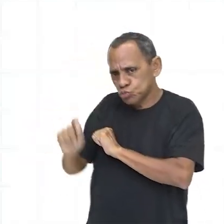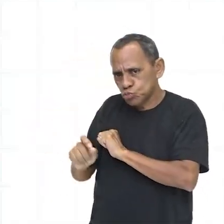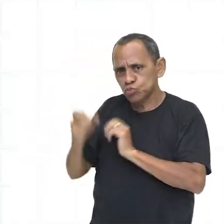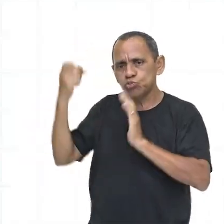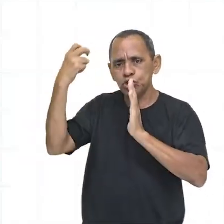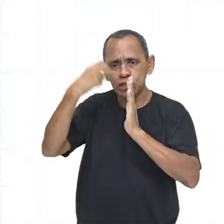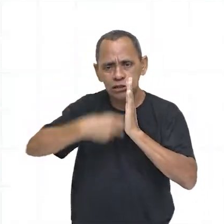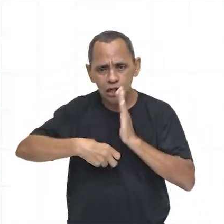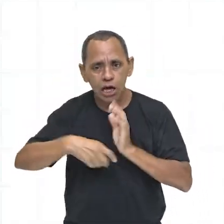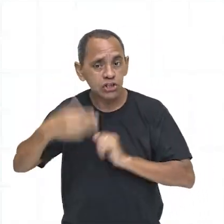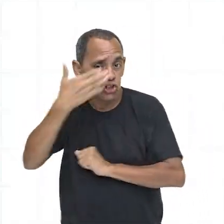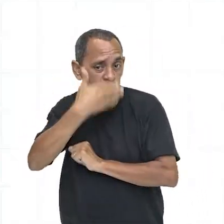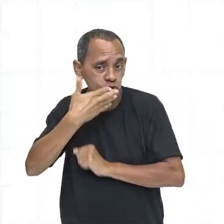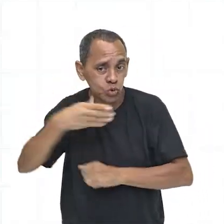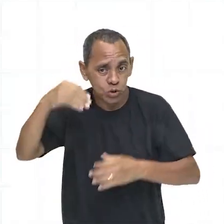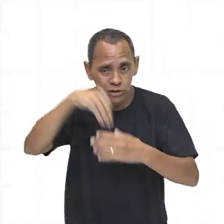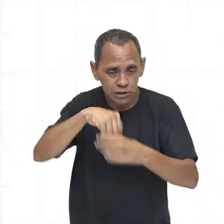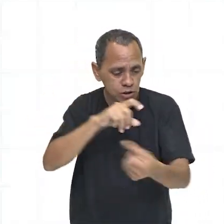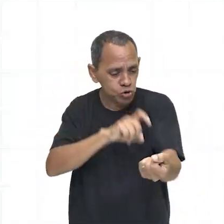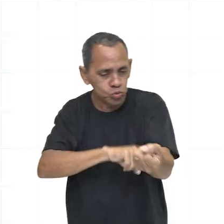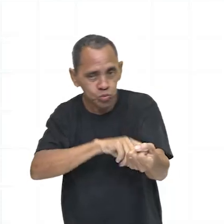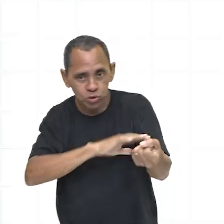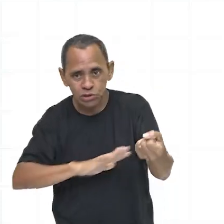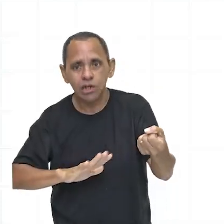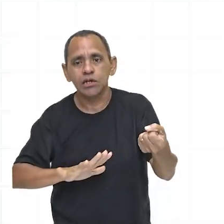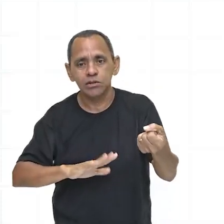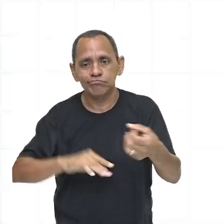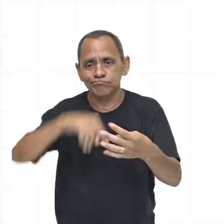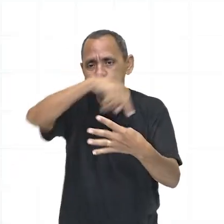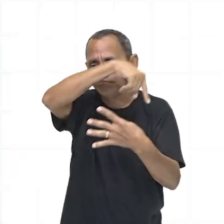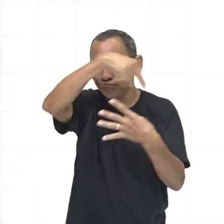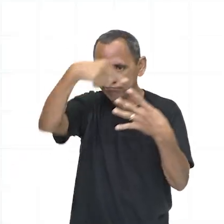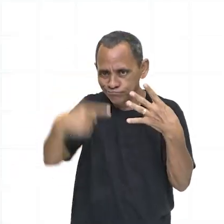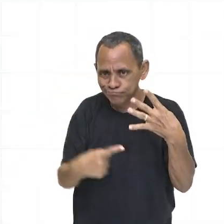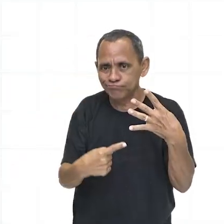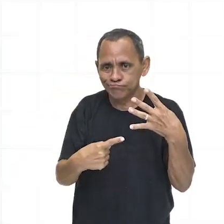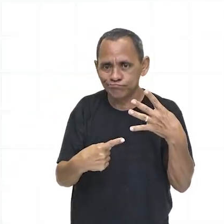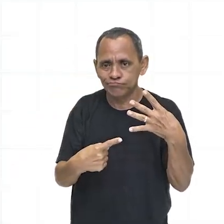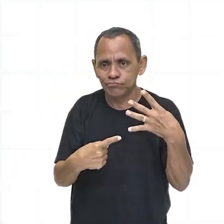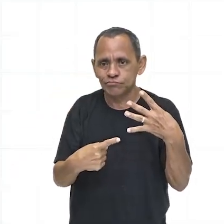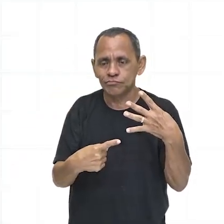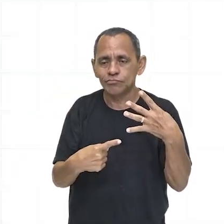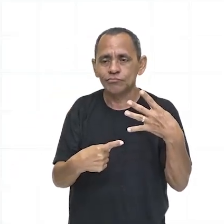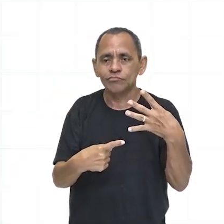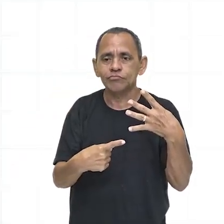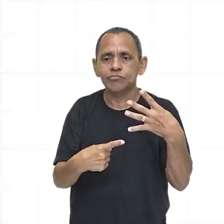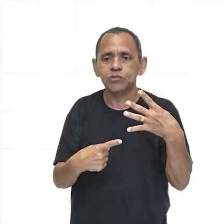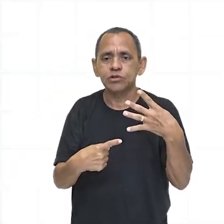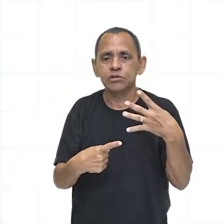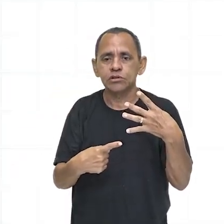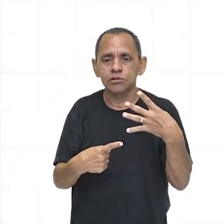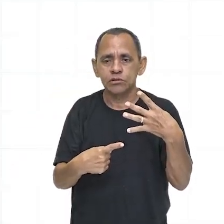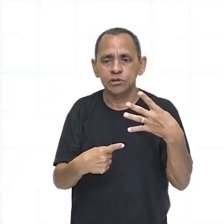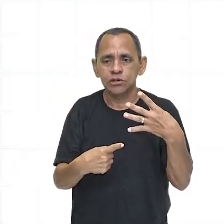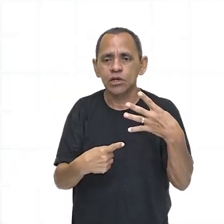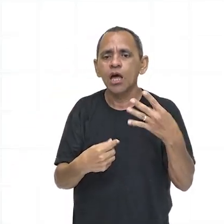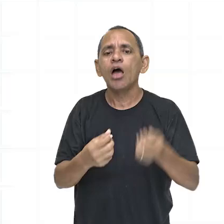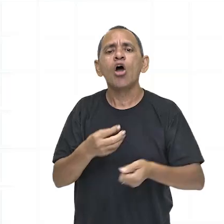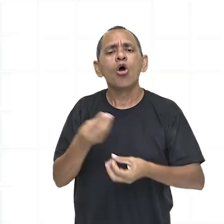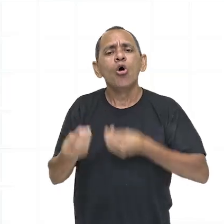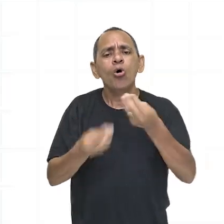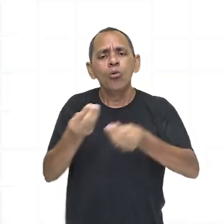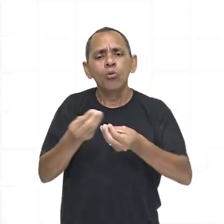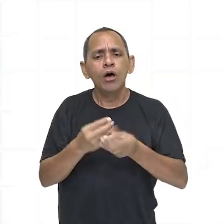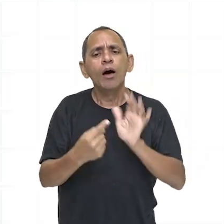problemas. Então vamos ver aí quais são o quadro clínico do diabetes do tipo 2. O que aparece quando